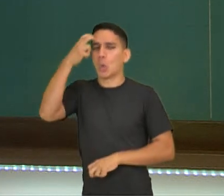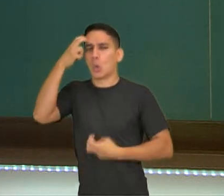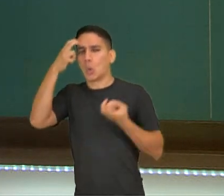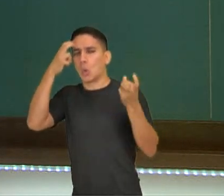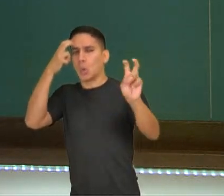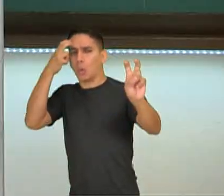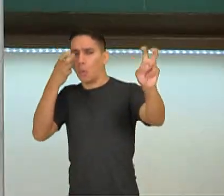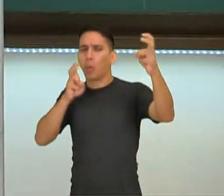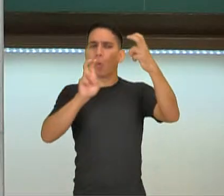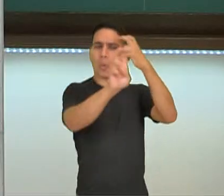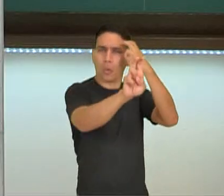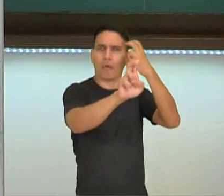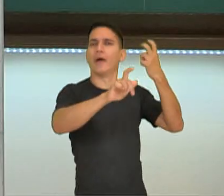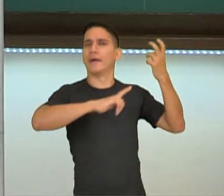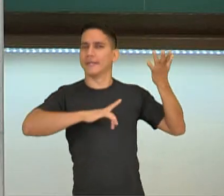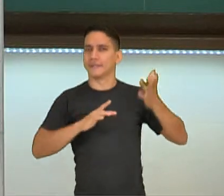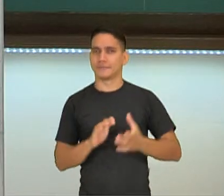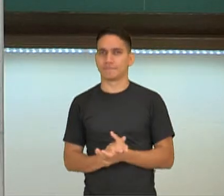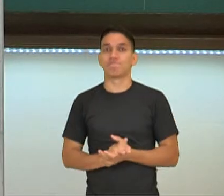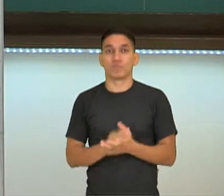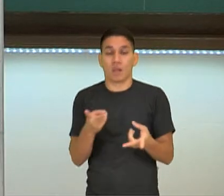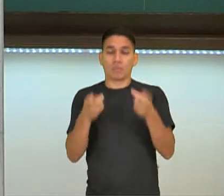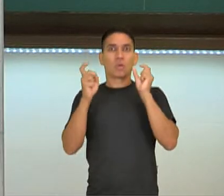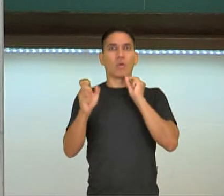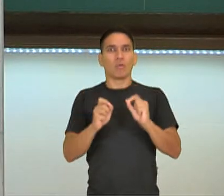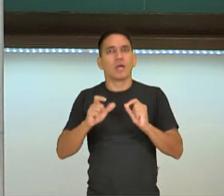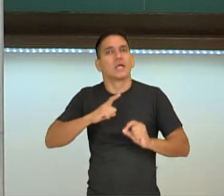aí. Encontrei templos